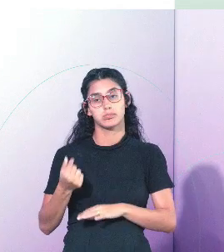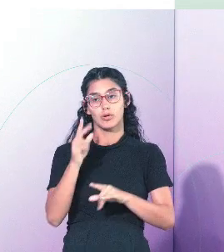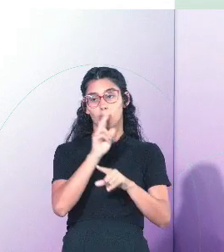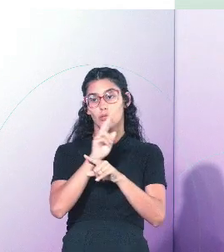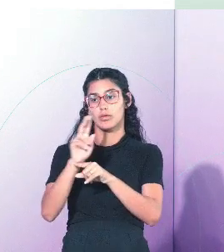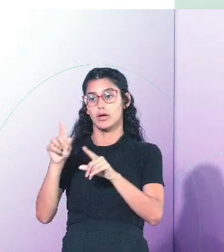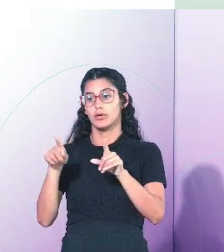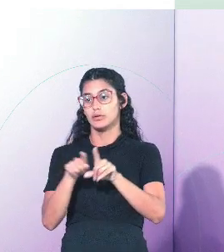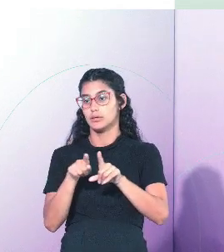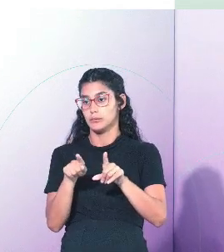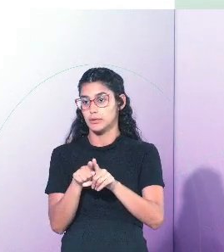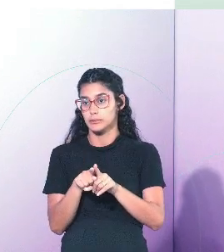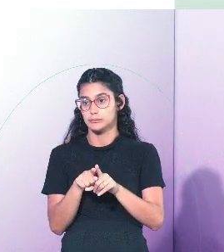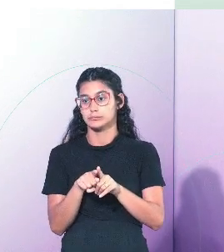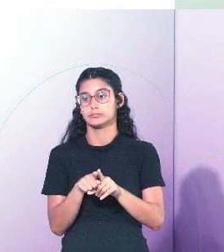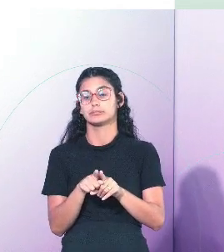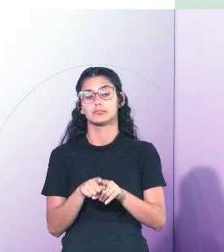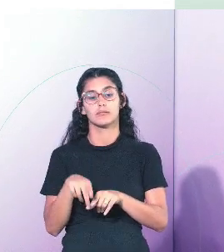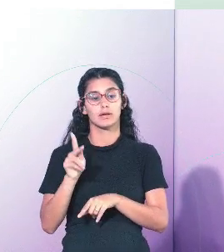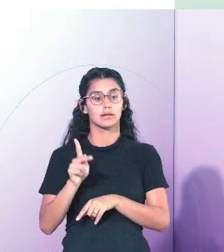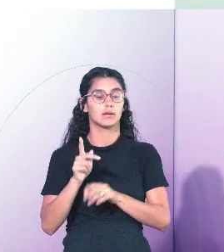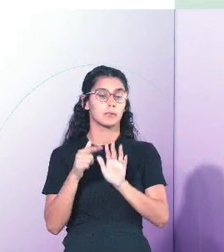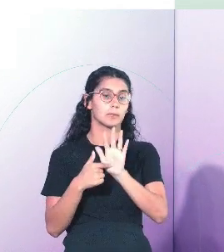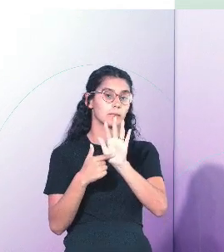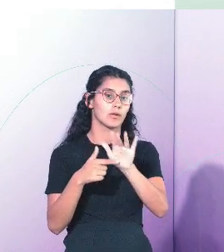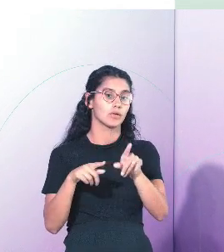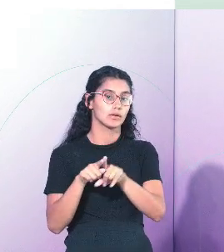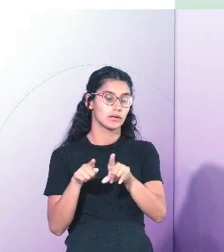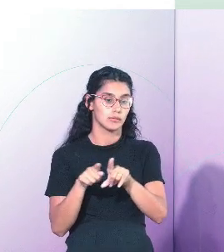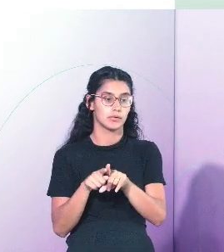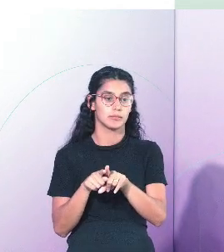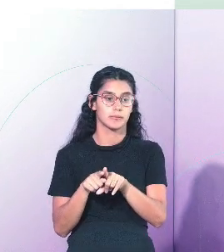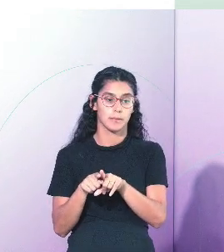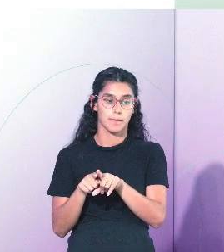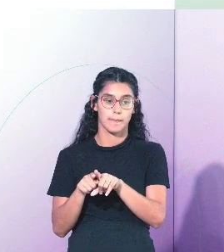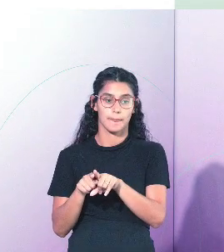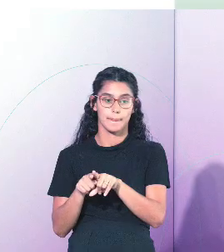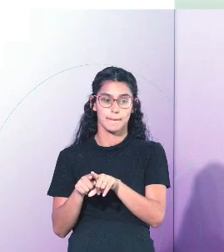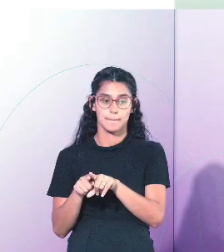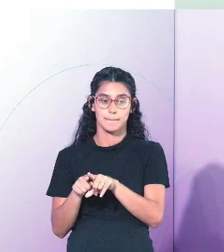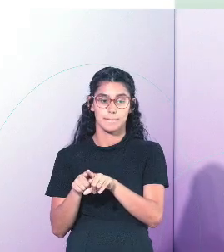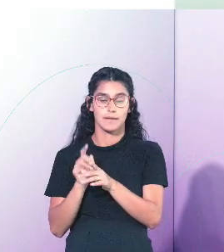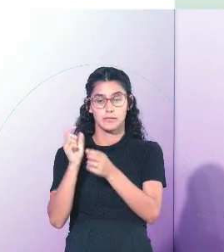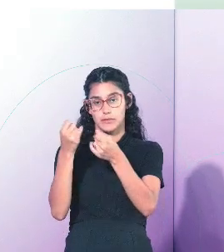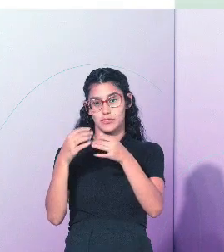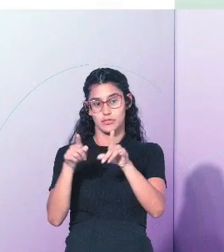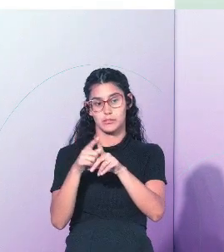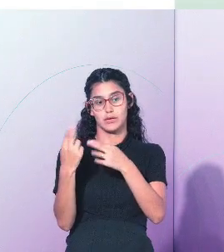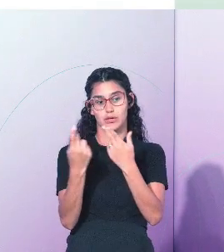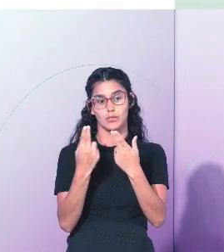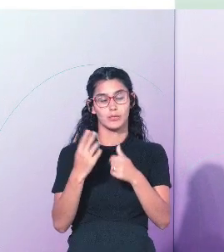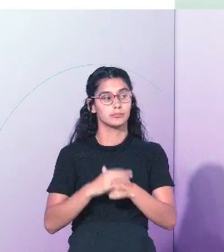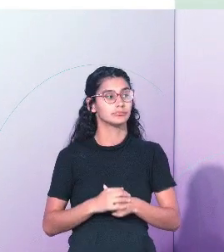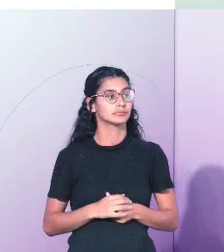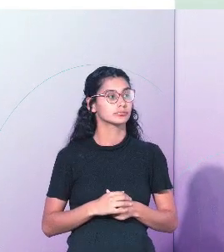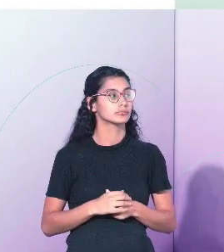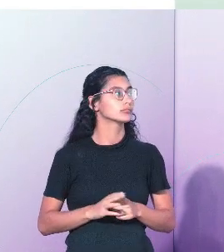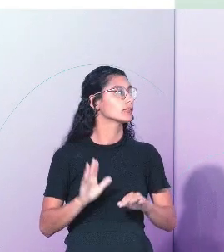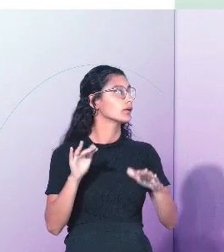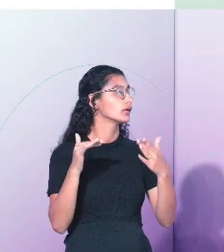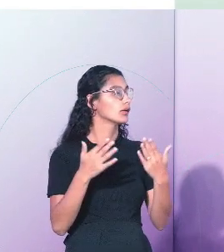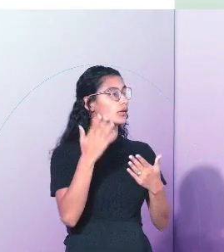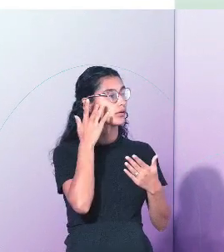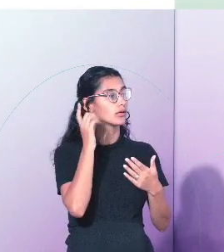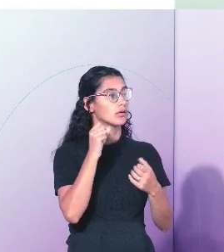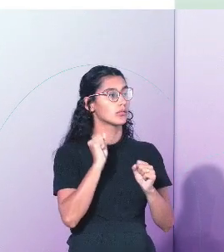também sempre aparece e é sempre justificado da mesma forma. Bom, com isso,